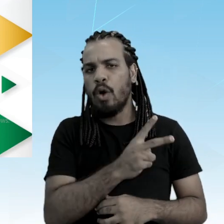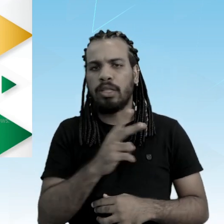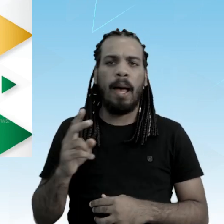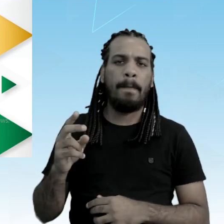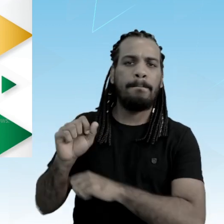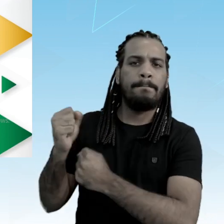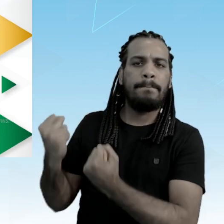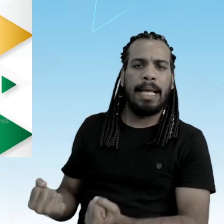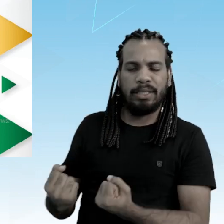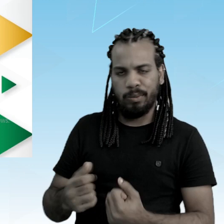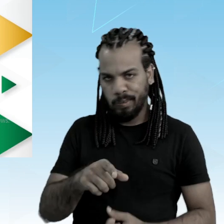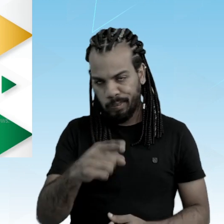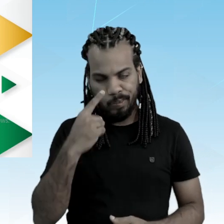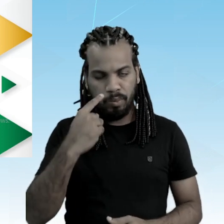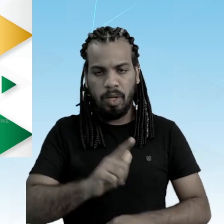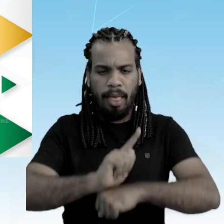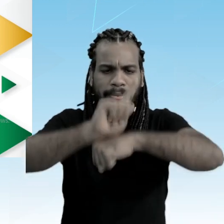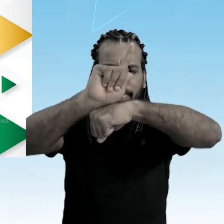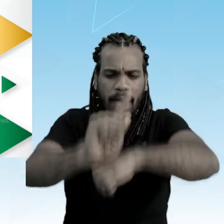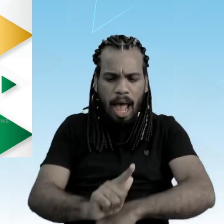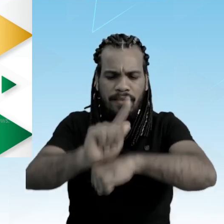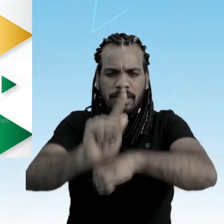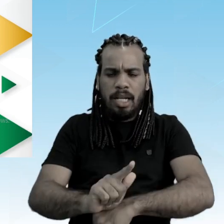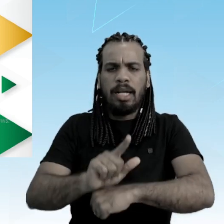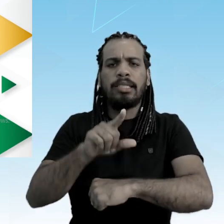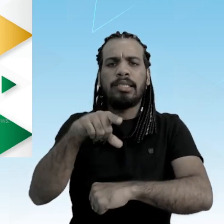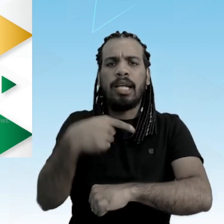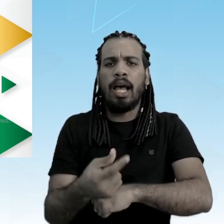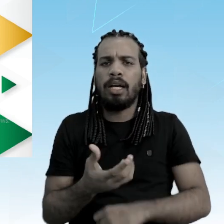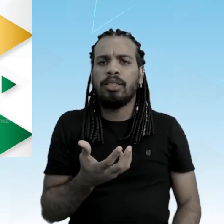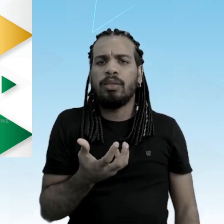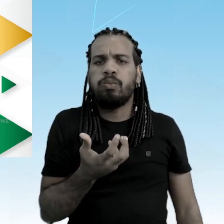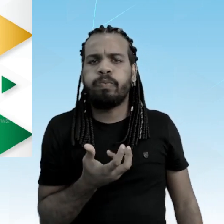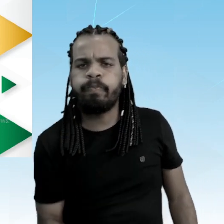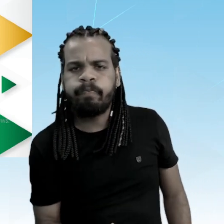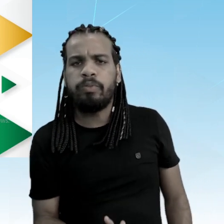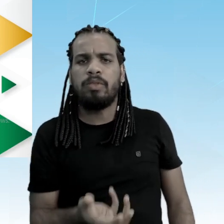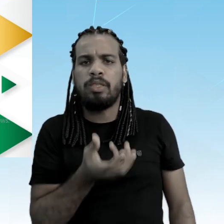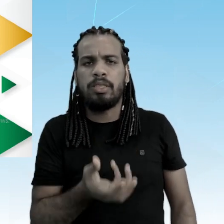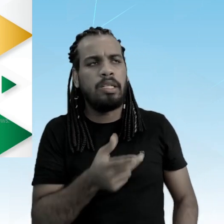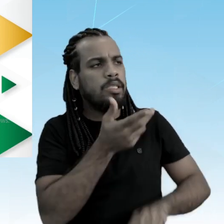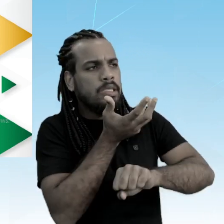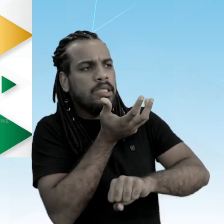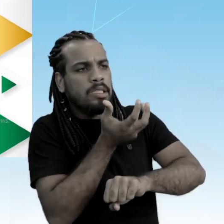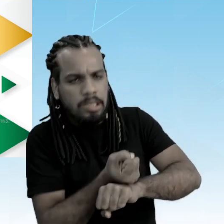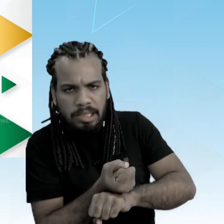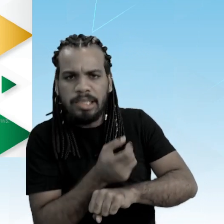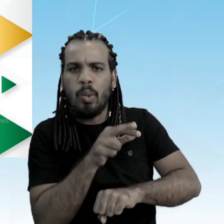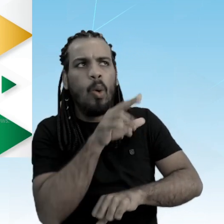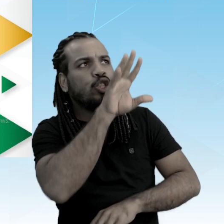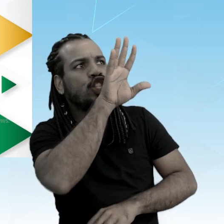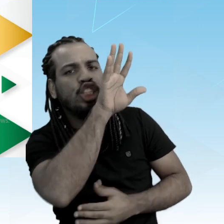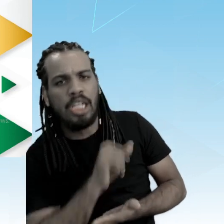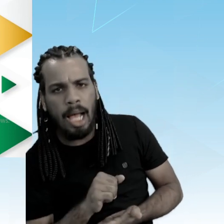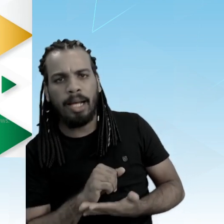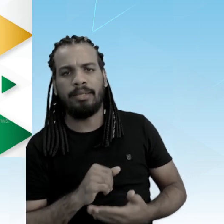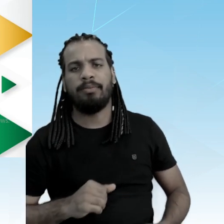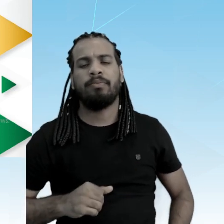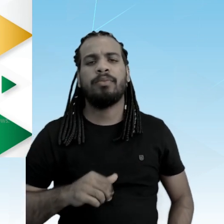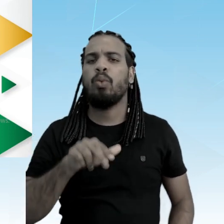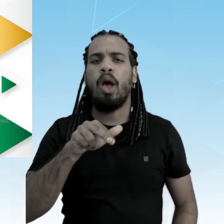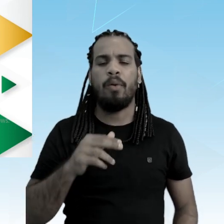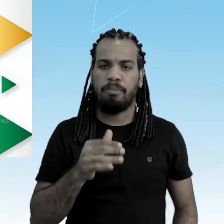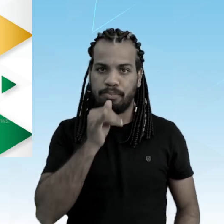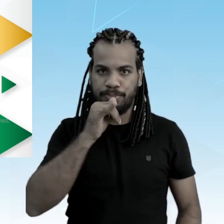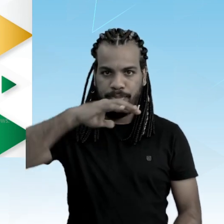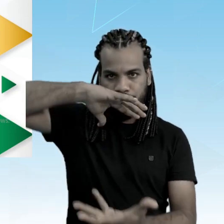força gravitacional é uma força atrativa que surge entre todos os corpos com massa. O planeta Terra,